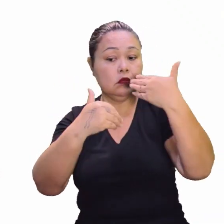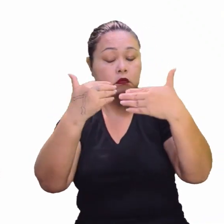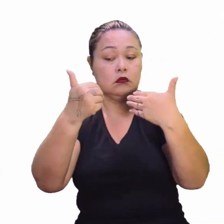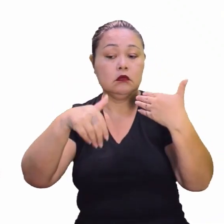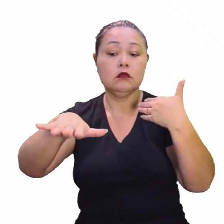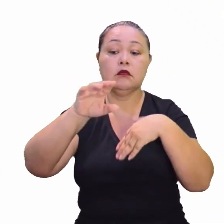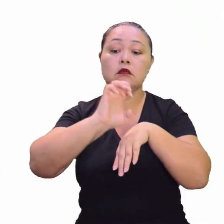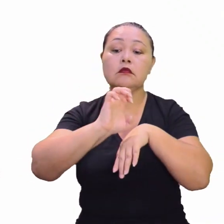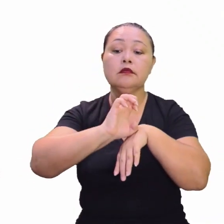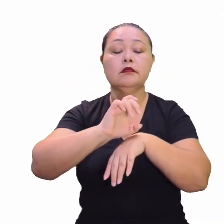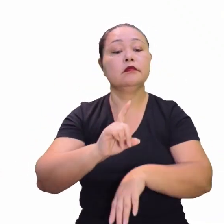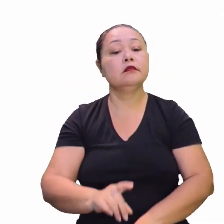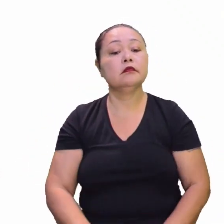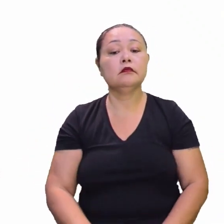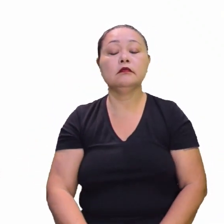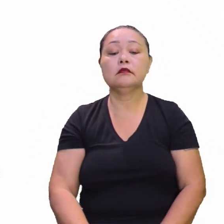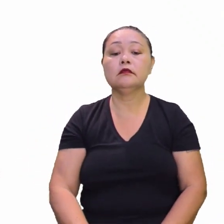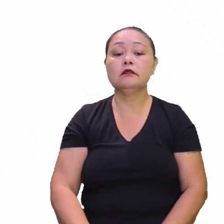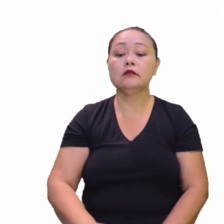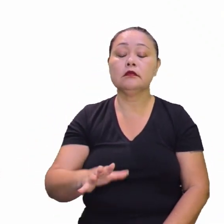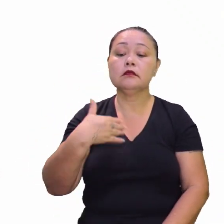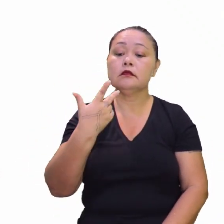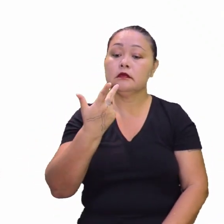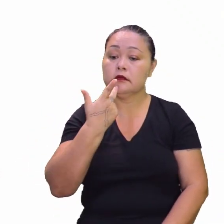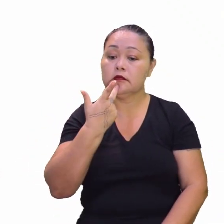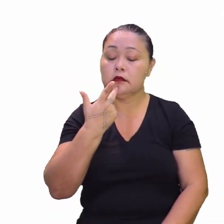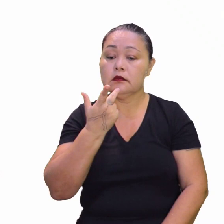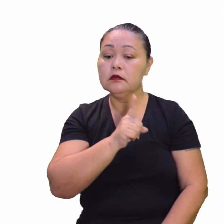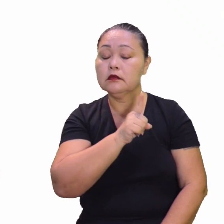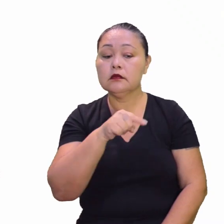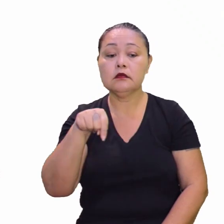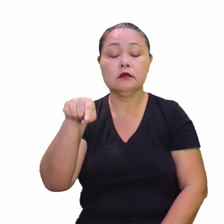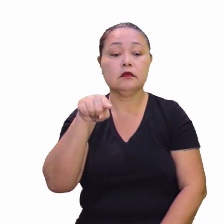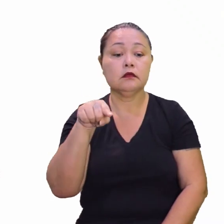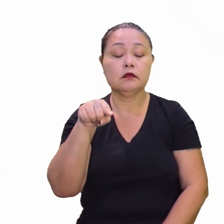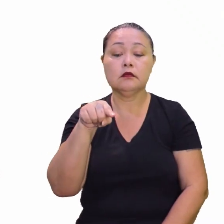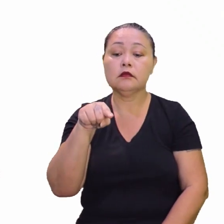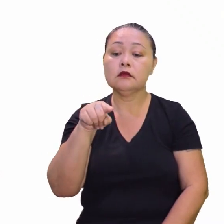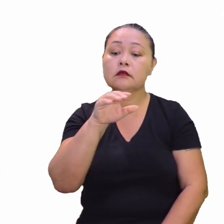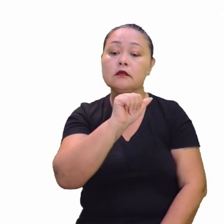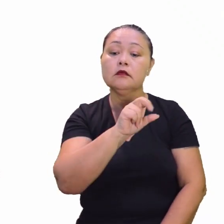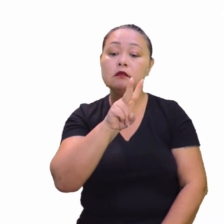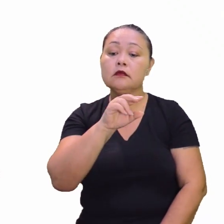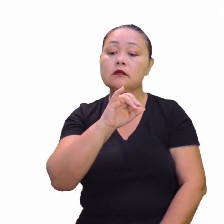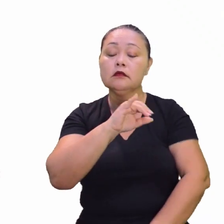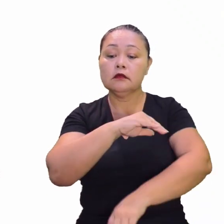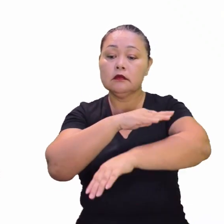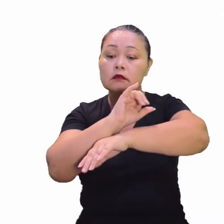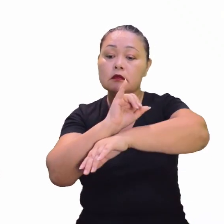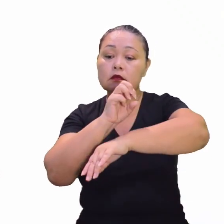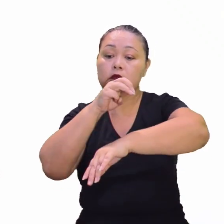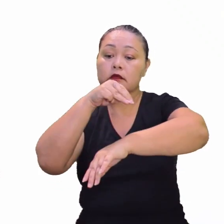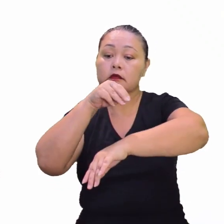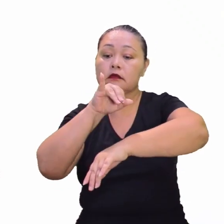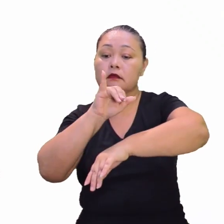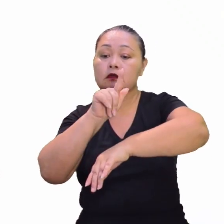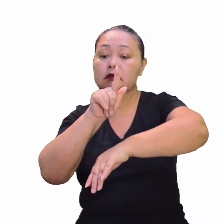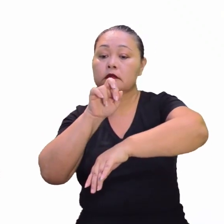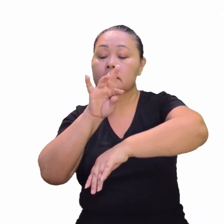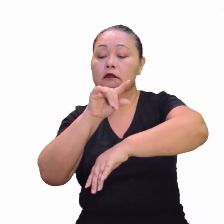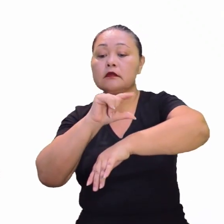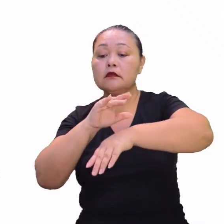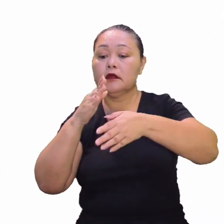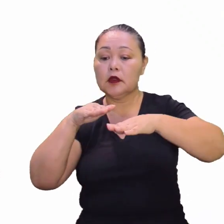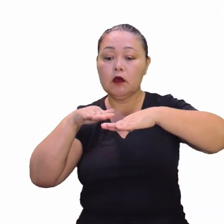progresso para o Estado. Rogério, quando você passa ali pela Avenida Imigrantes, ali na